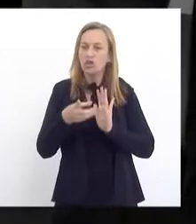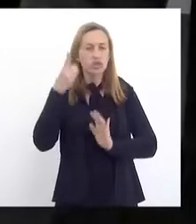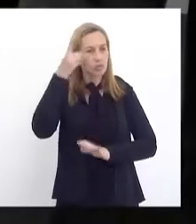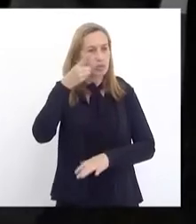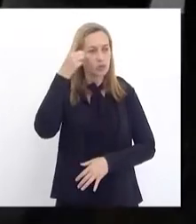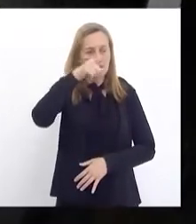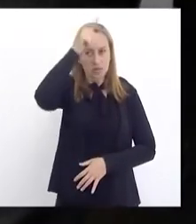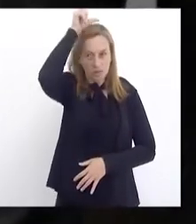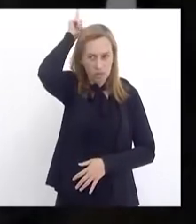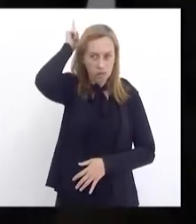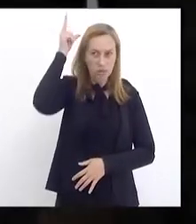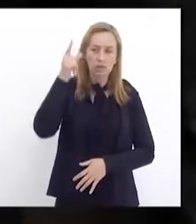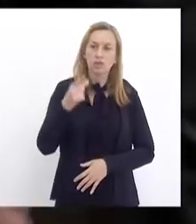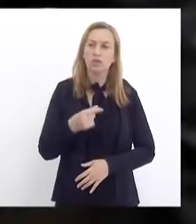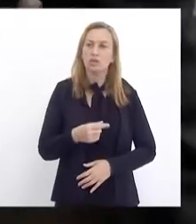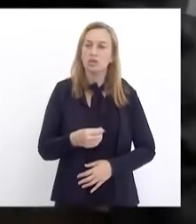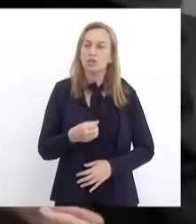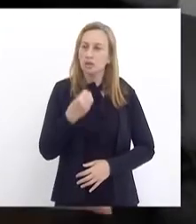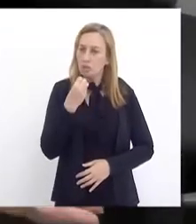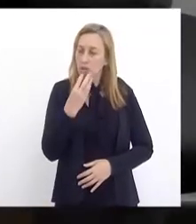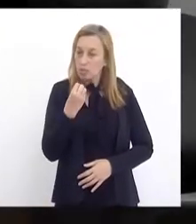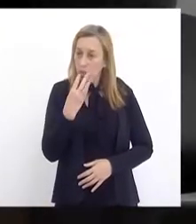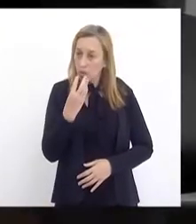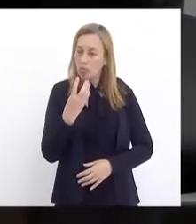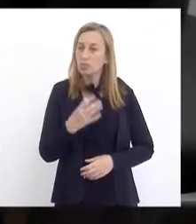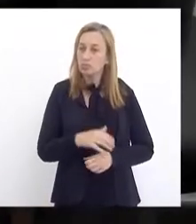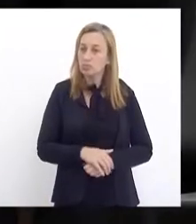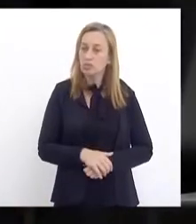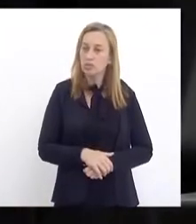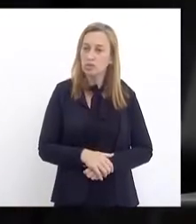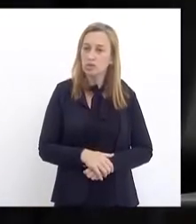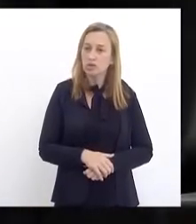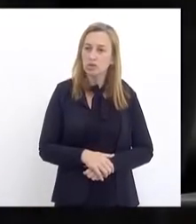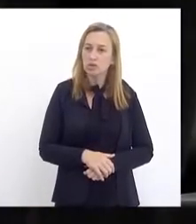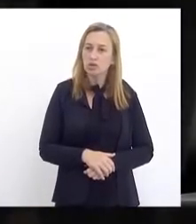deputado Luiz ficariam melhores, né, dentro de um